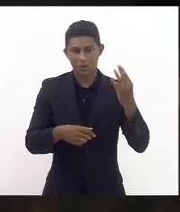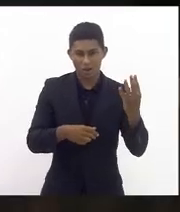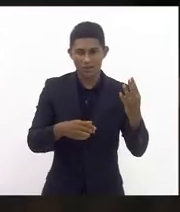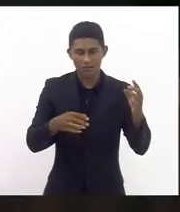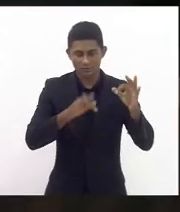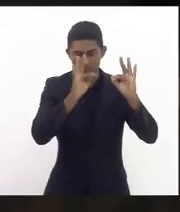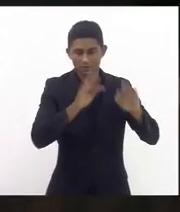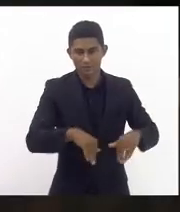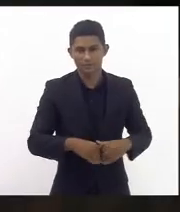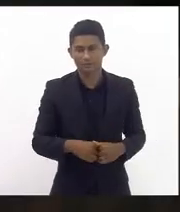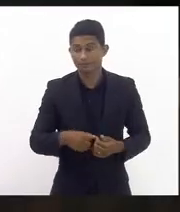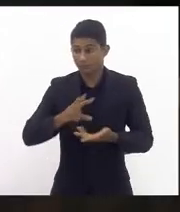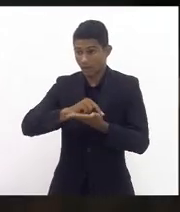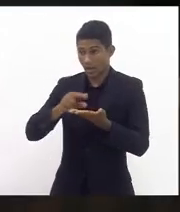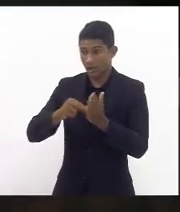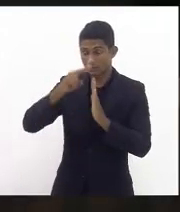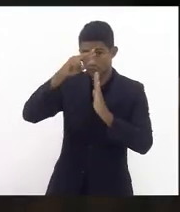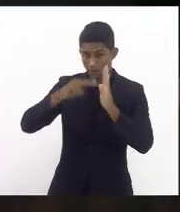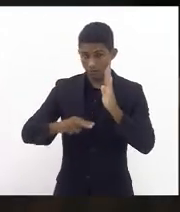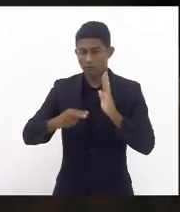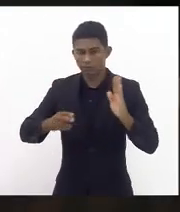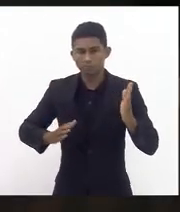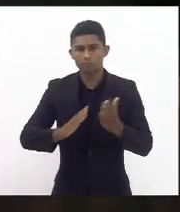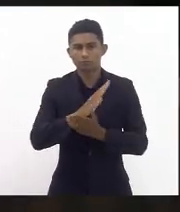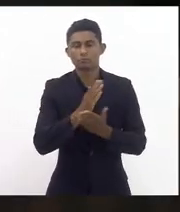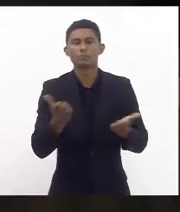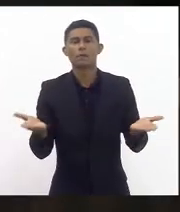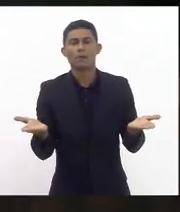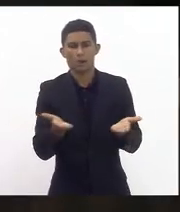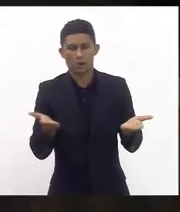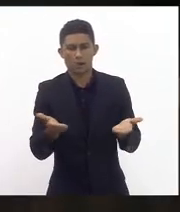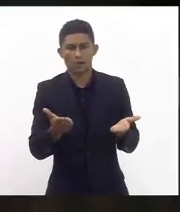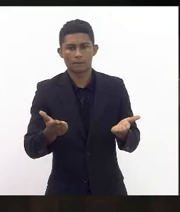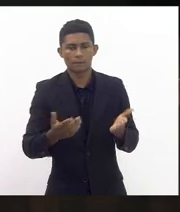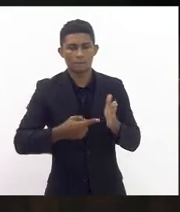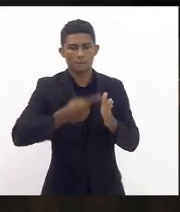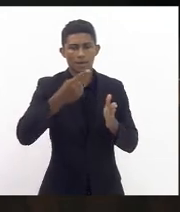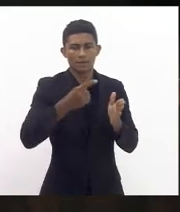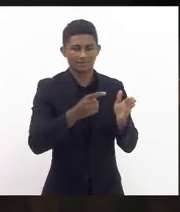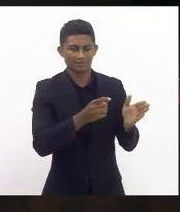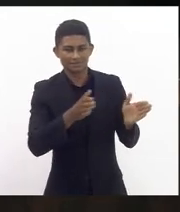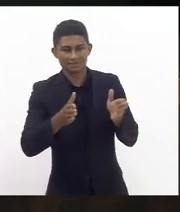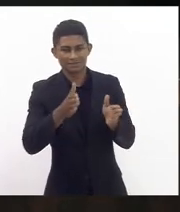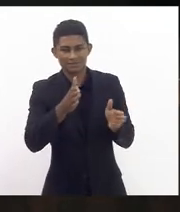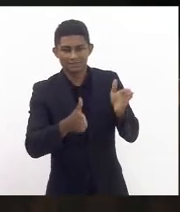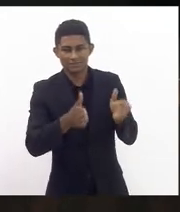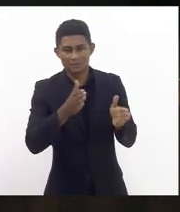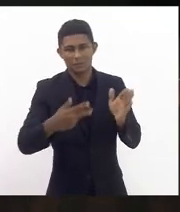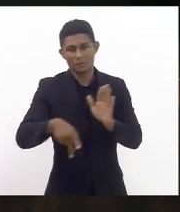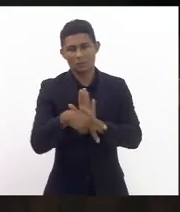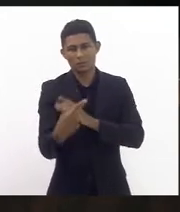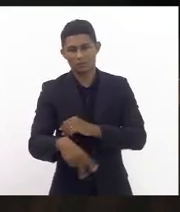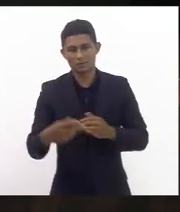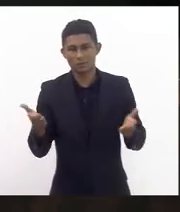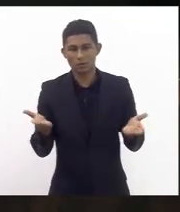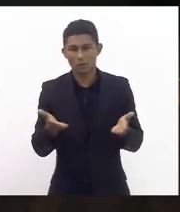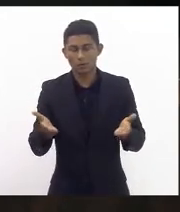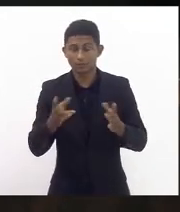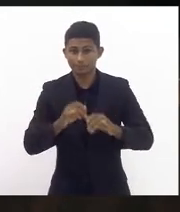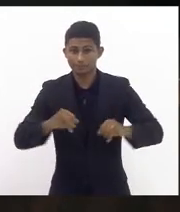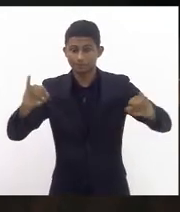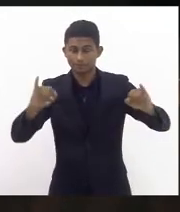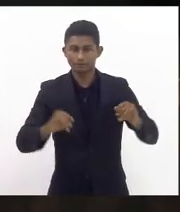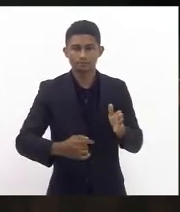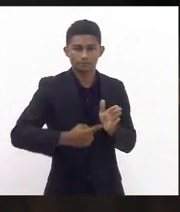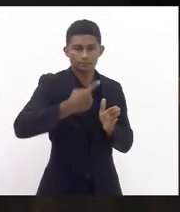Lida e aprovada a ata, passa-se a ordem da primeira sessão extraordinária do dia. Anuncio, em tramitação ordinária,